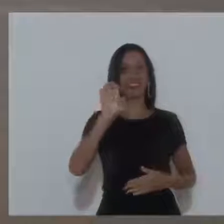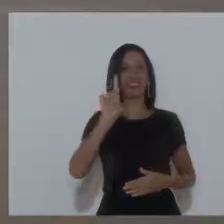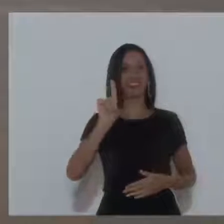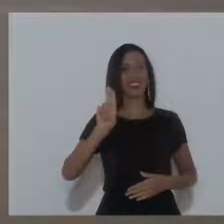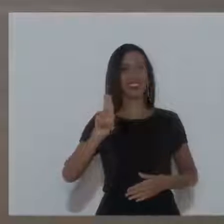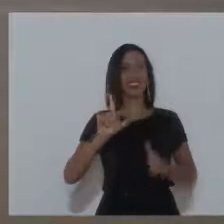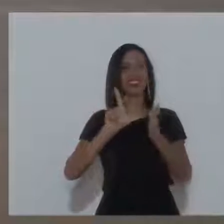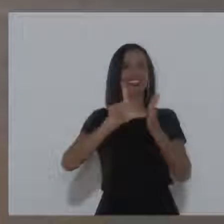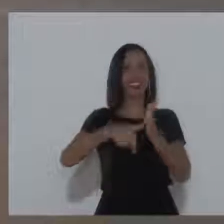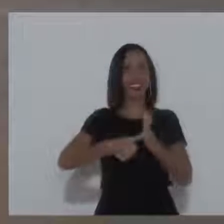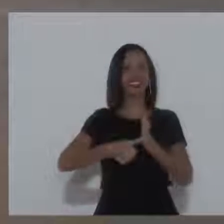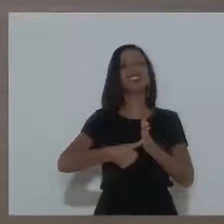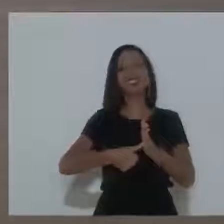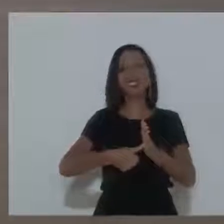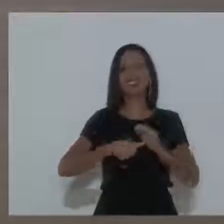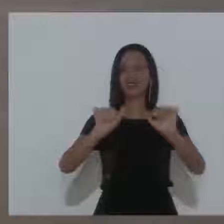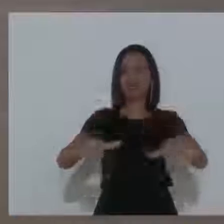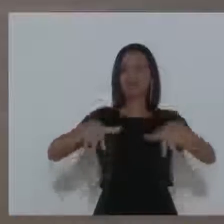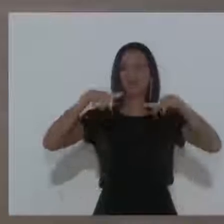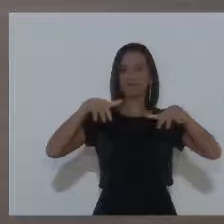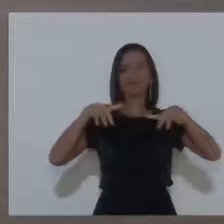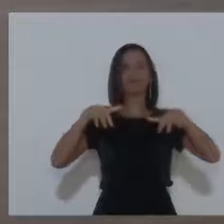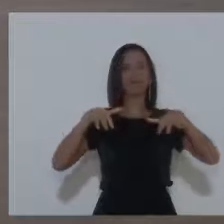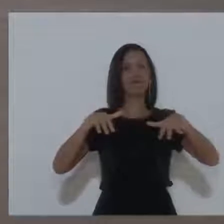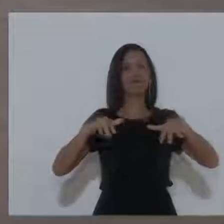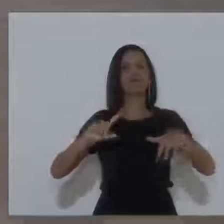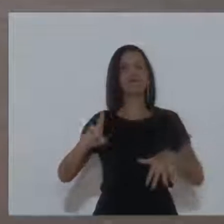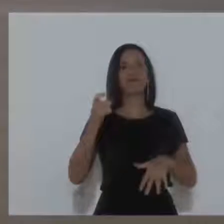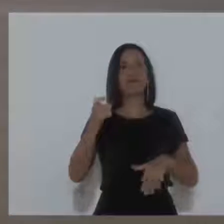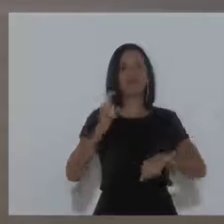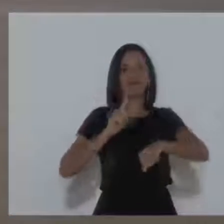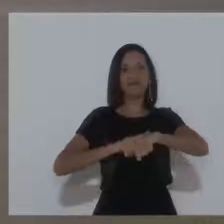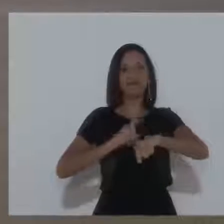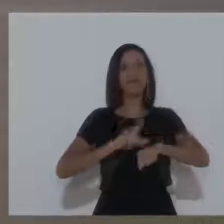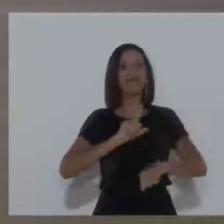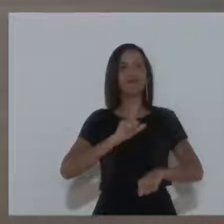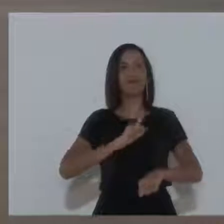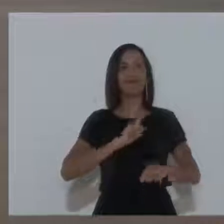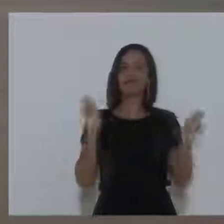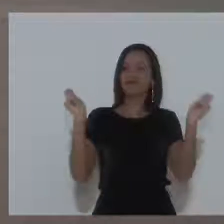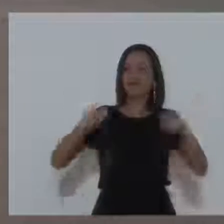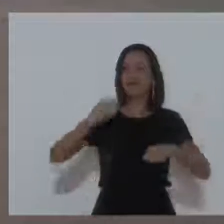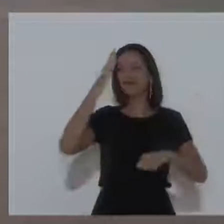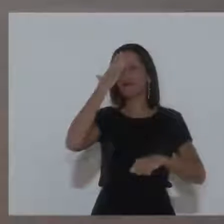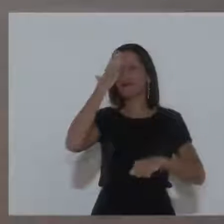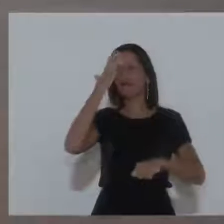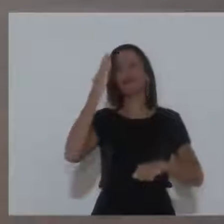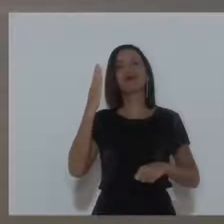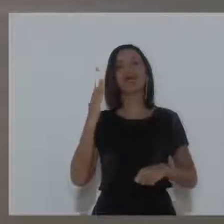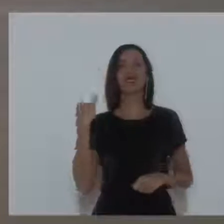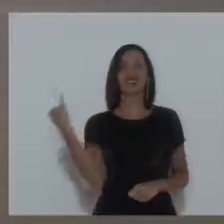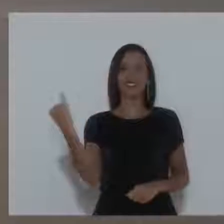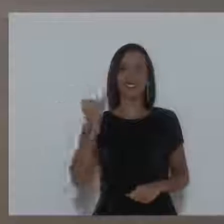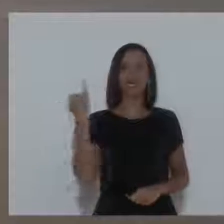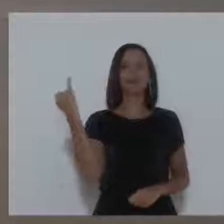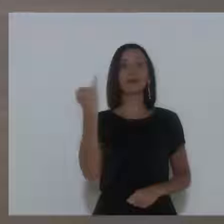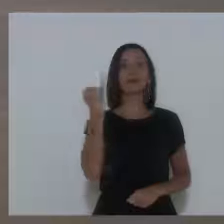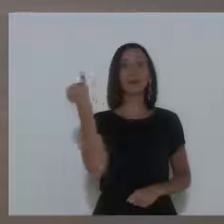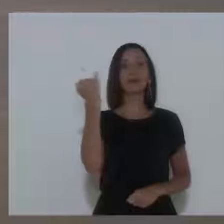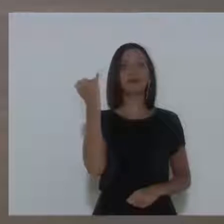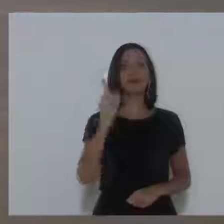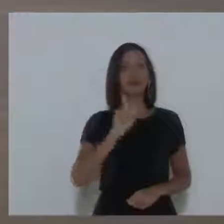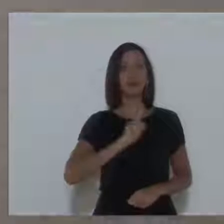a sessão extraordinária, sabendo de sua competência, sabendo da importância